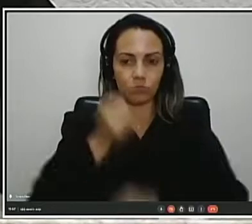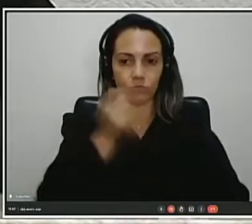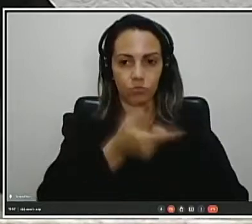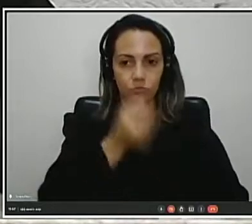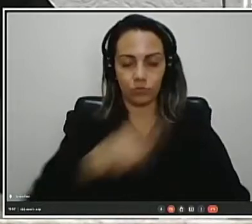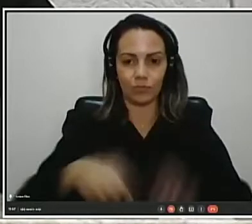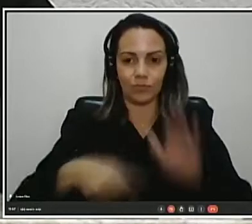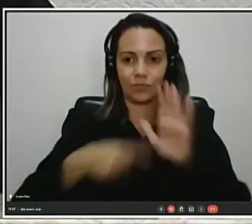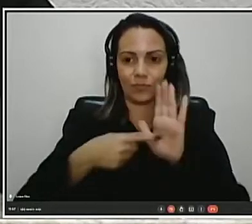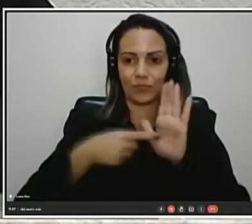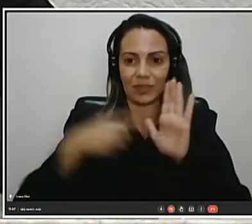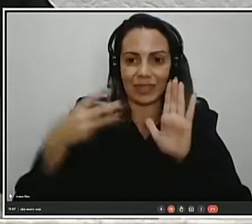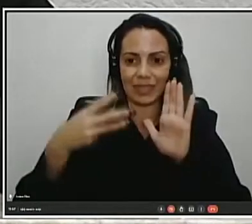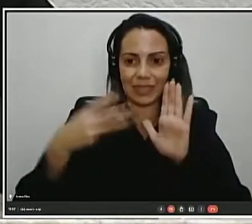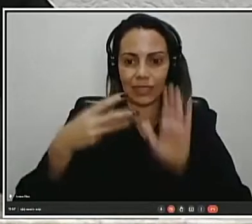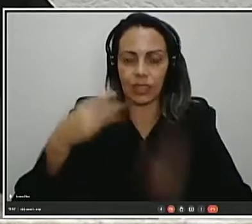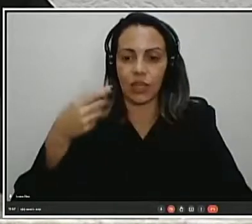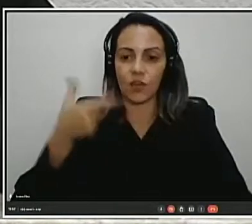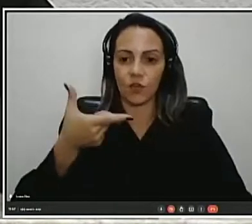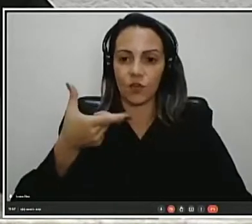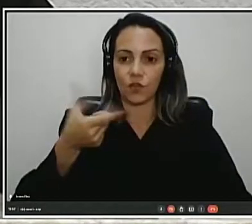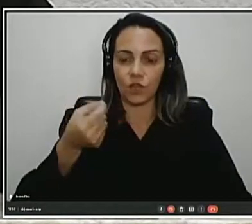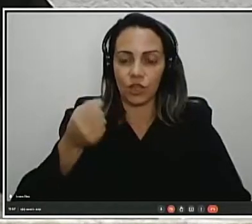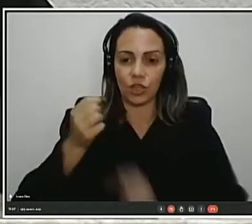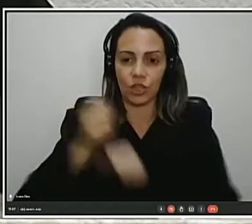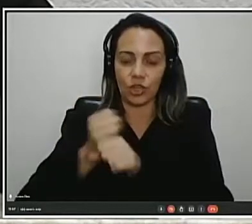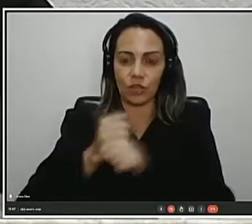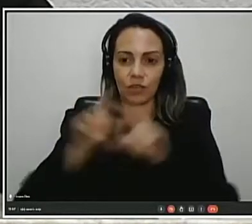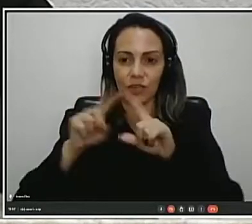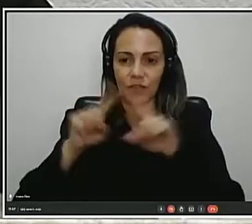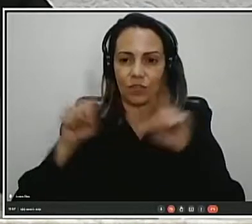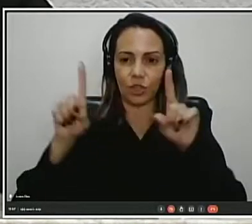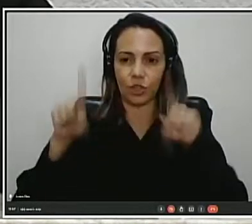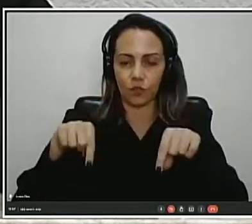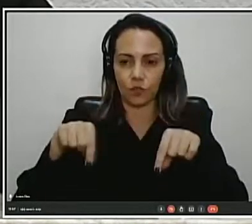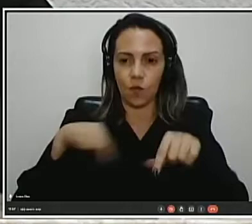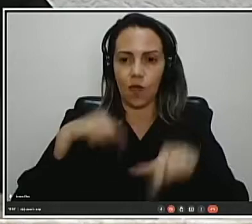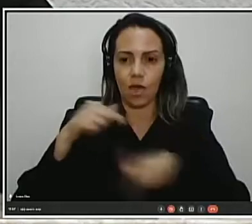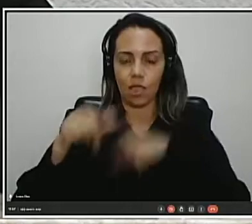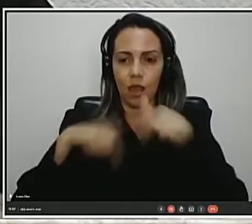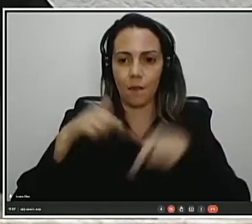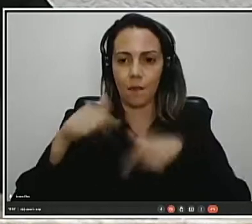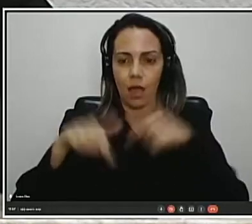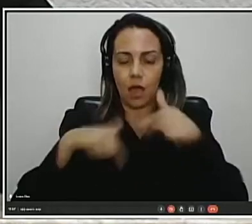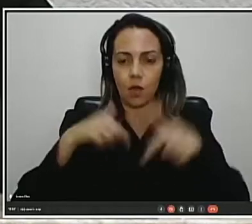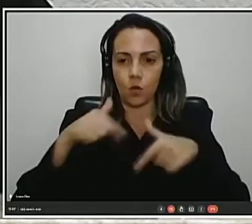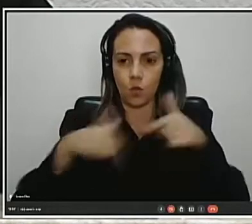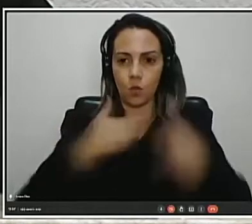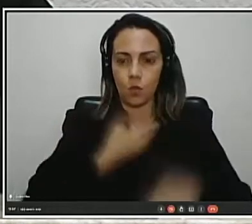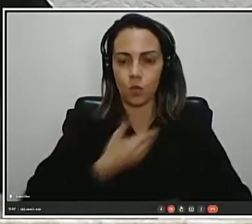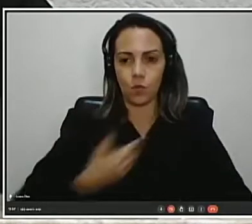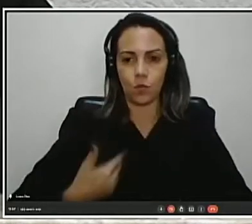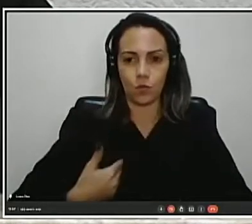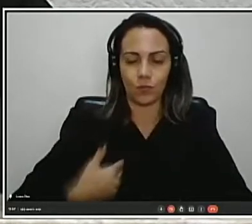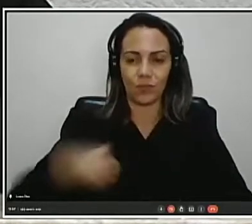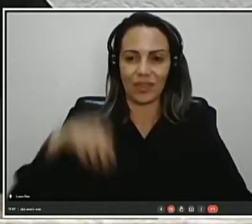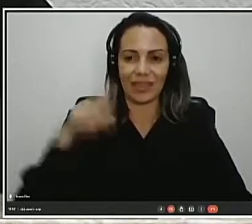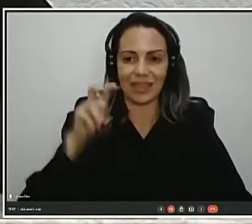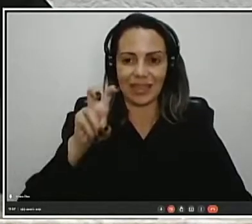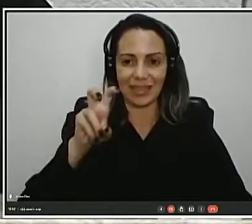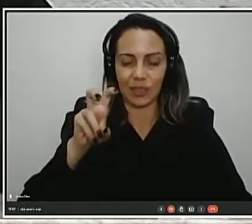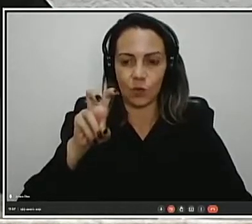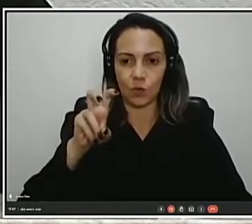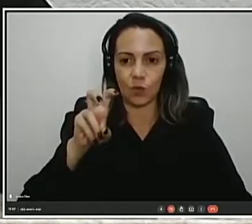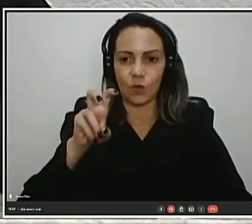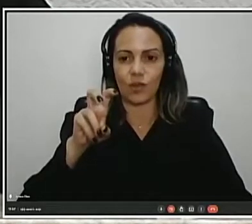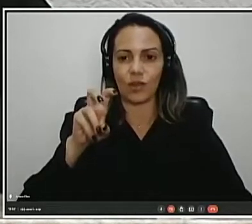3, 20 anos de efetivo exercício no serviço público e 5 anos no cargo